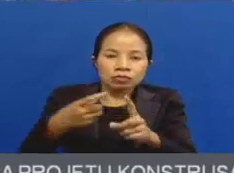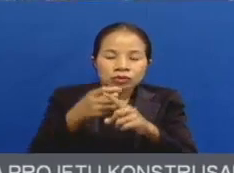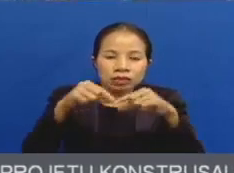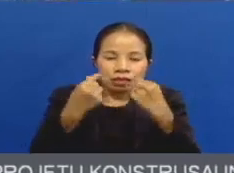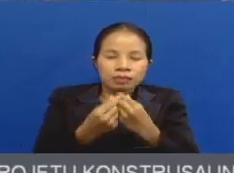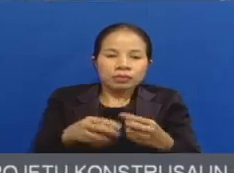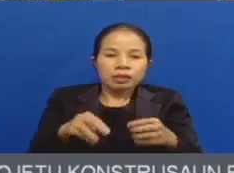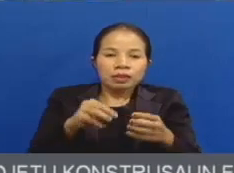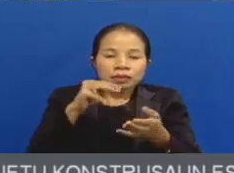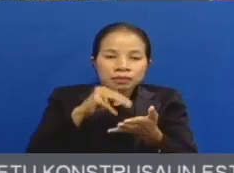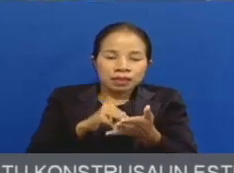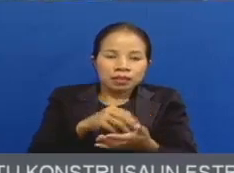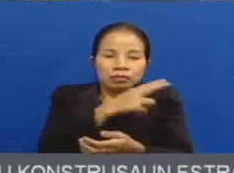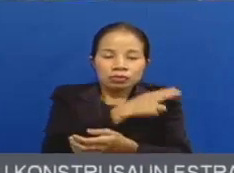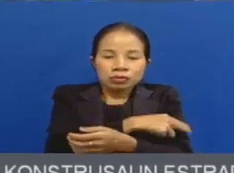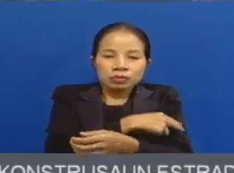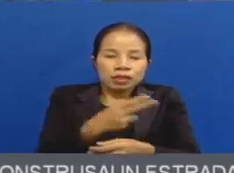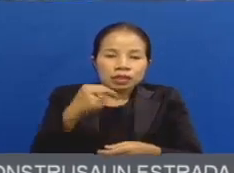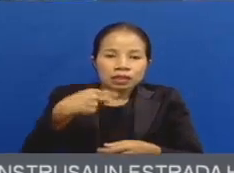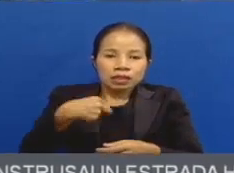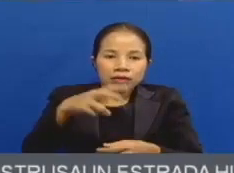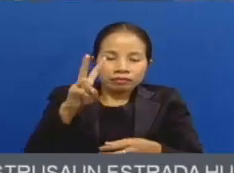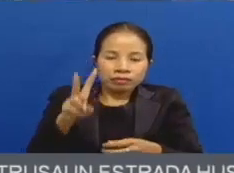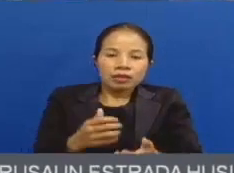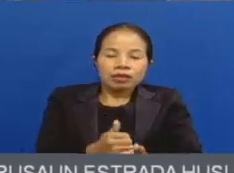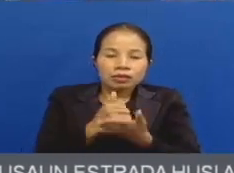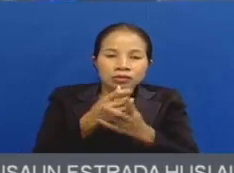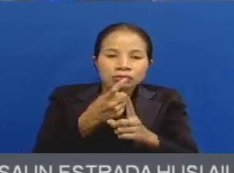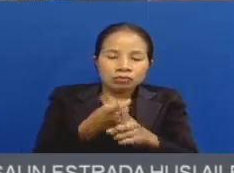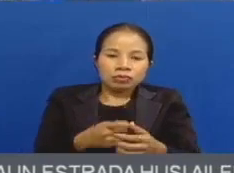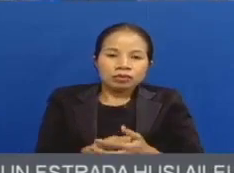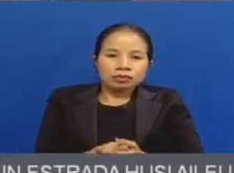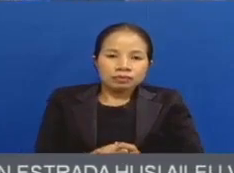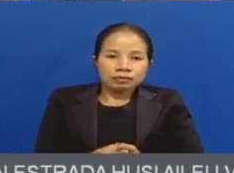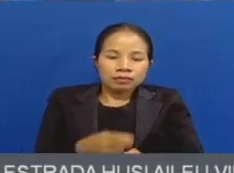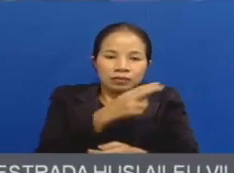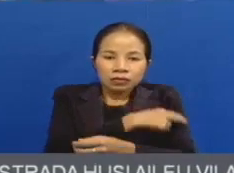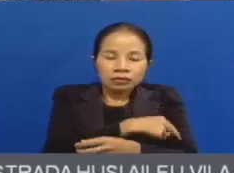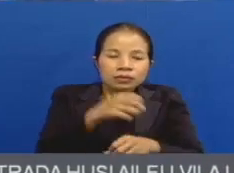médico hospital nacional Guido Valadares, no apoio máximo o seu Glenless